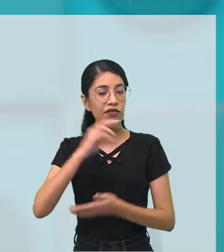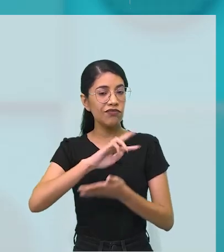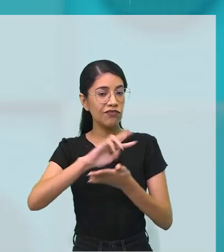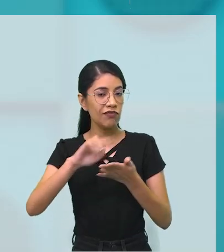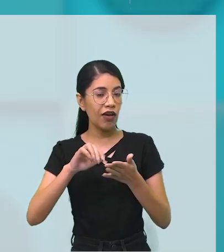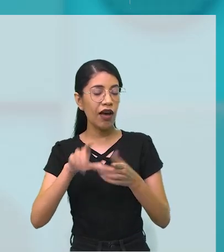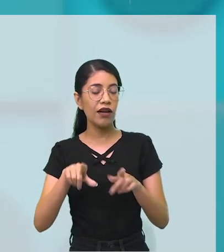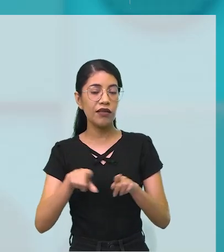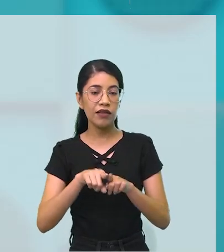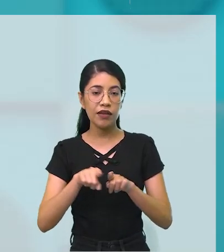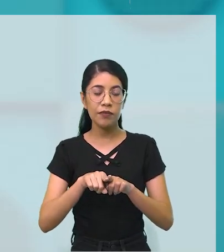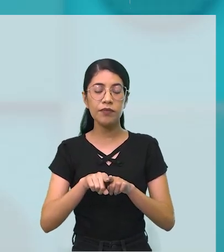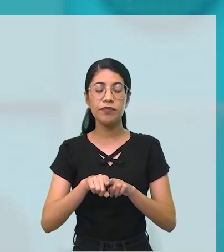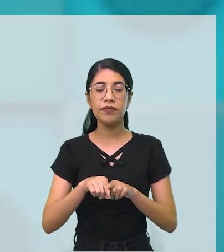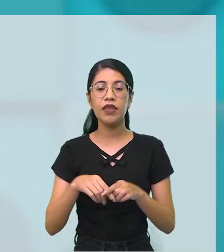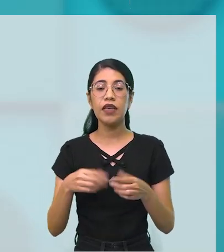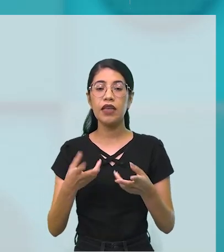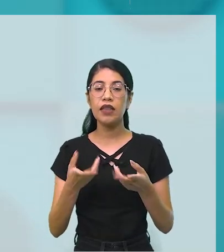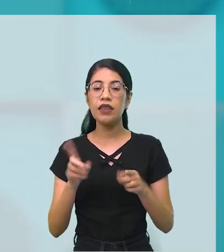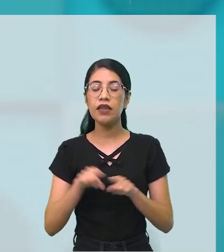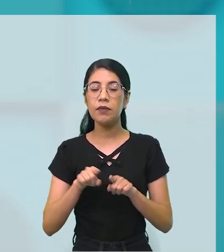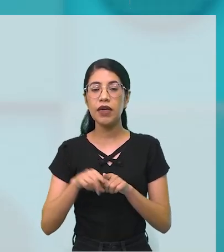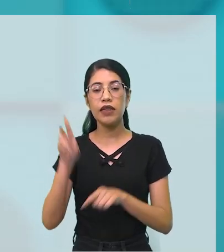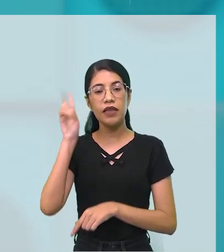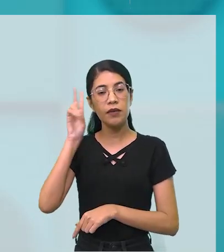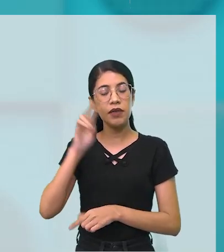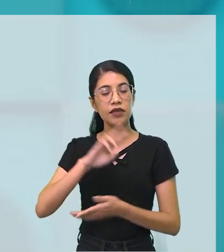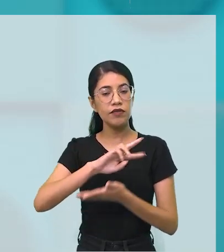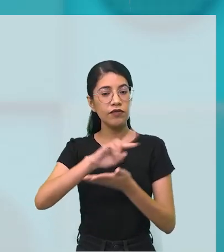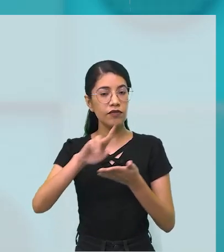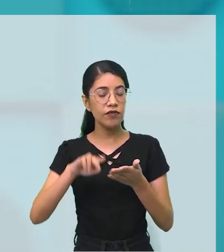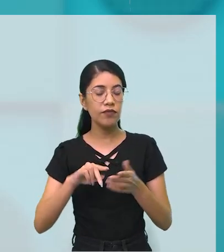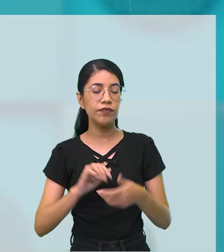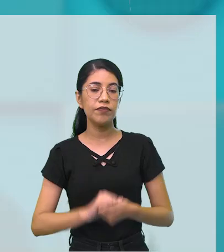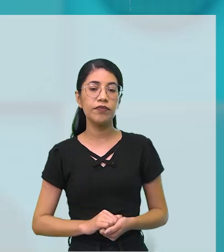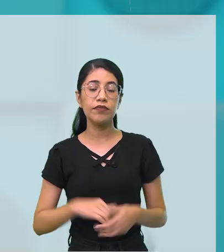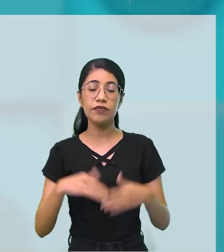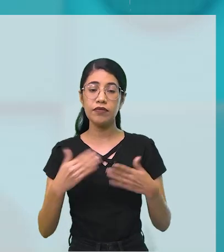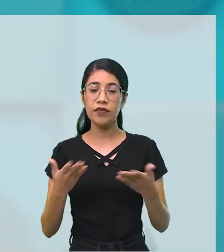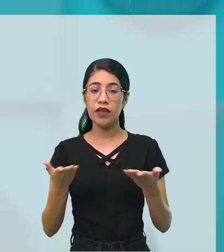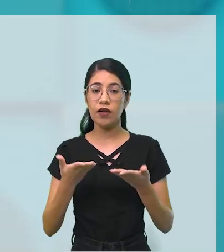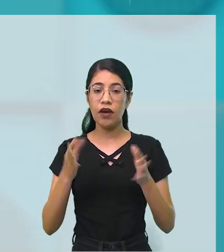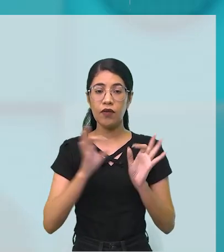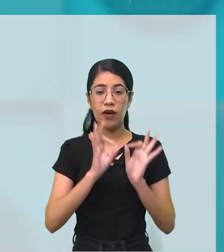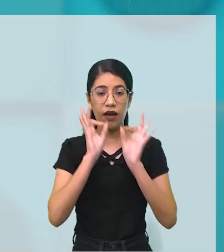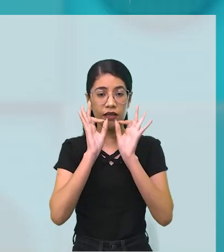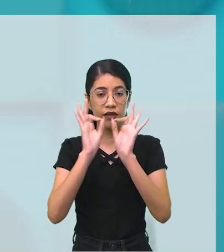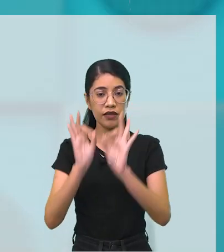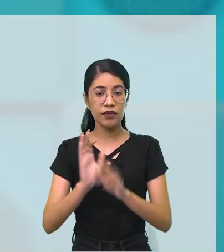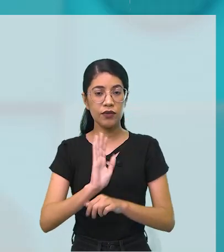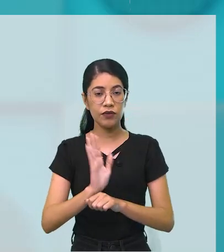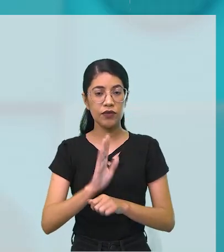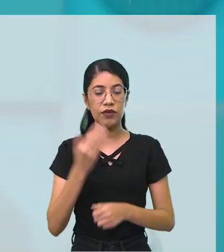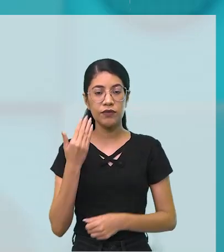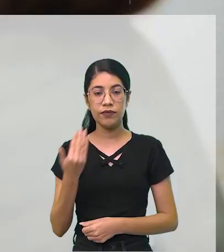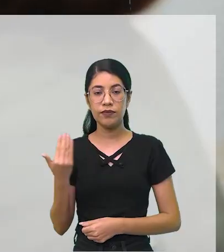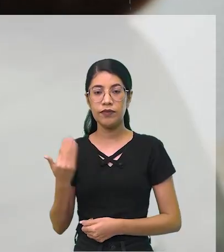experiente e vai também tendo recordações. Dito isto, preste atenção no nosso